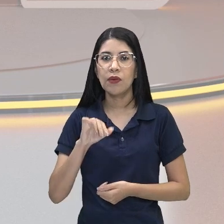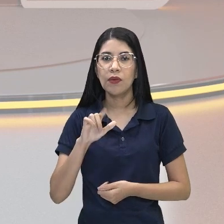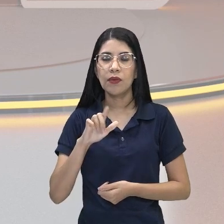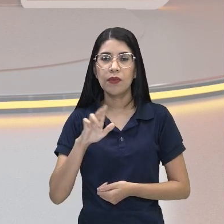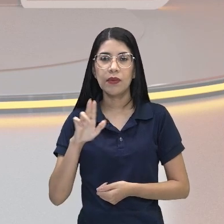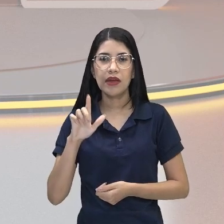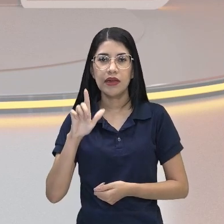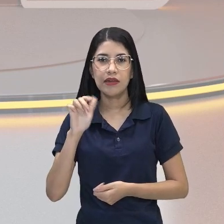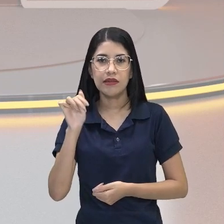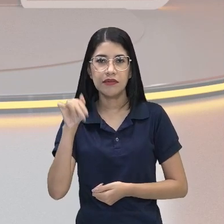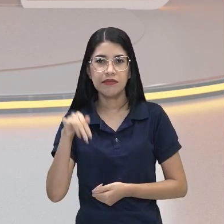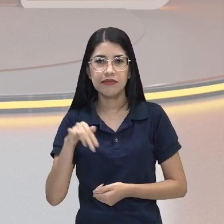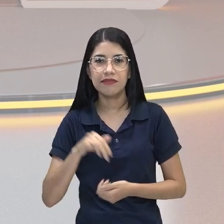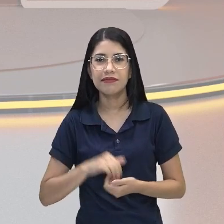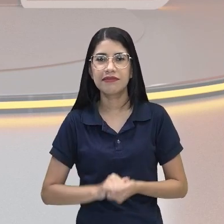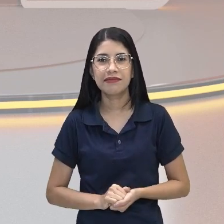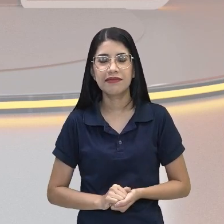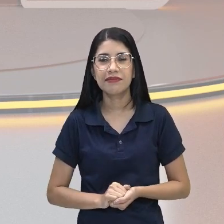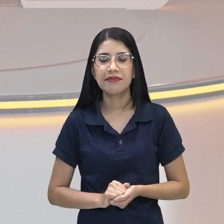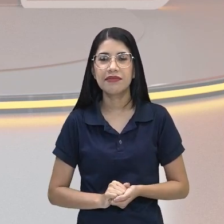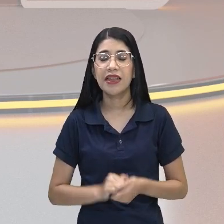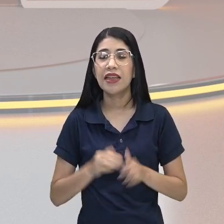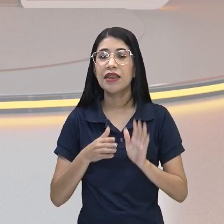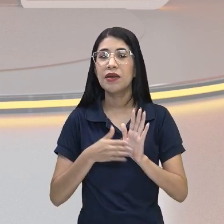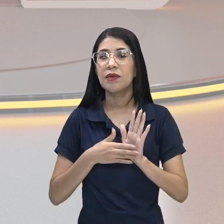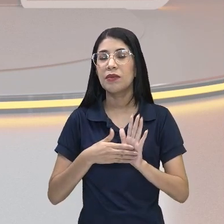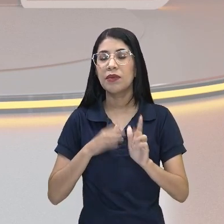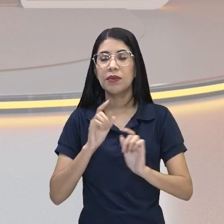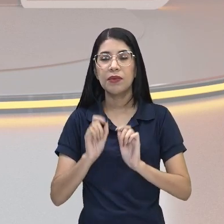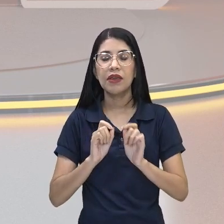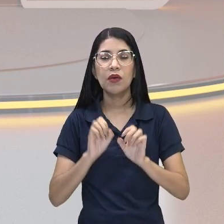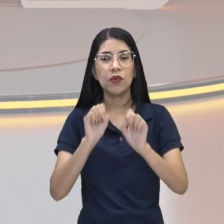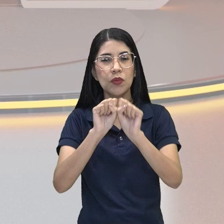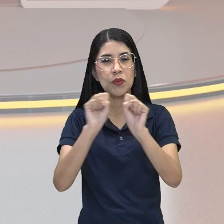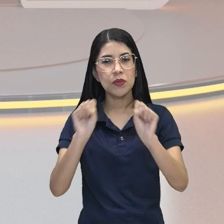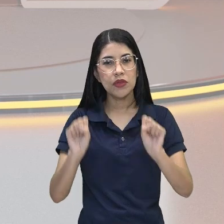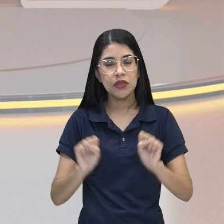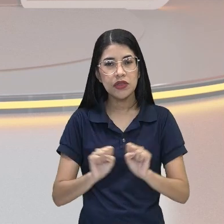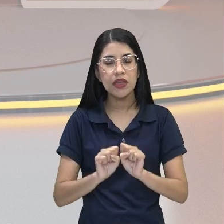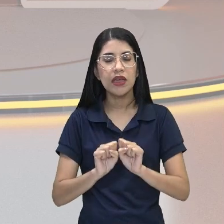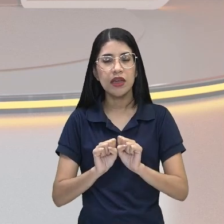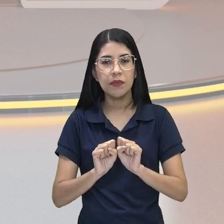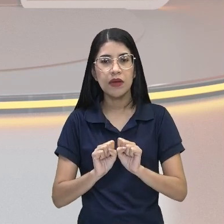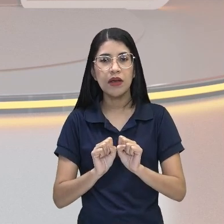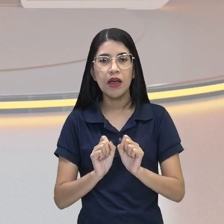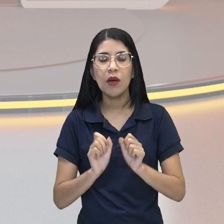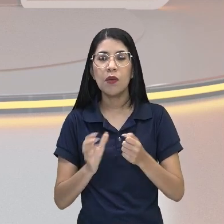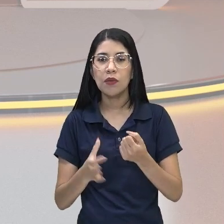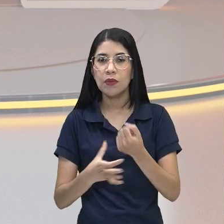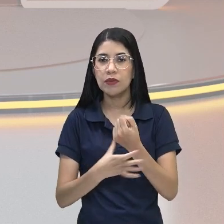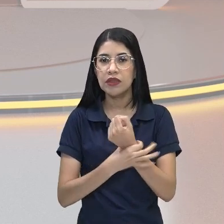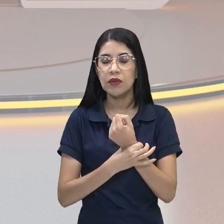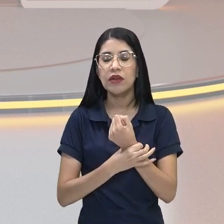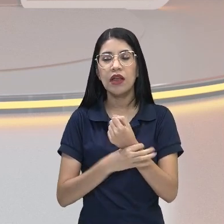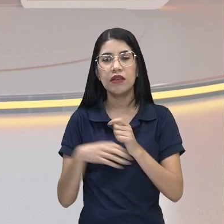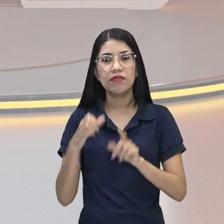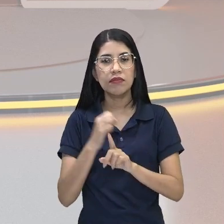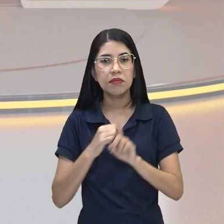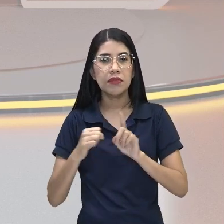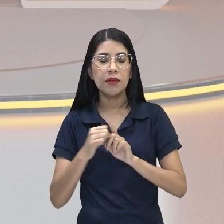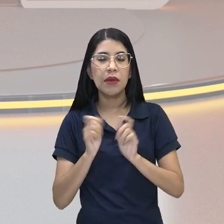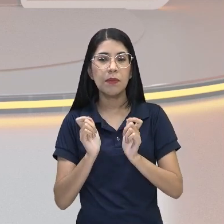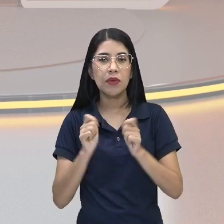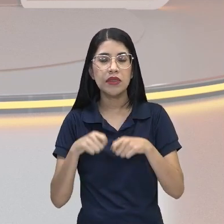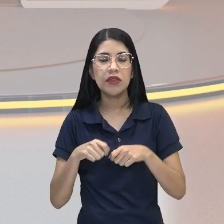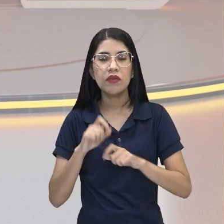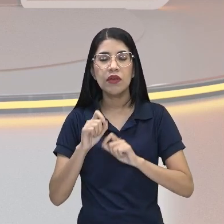Benvergrad, né, que diz o seguinte: propõe um sistema de seguridade social para